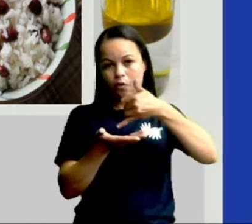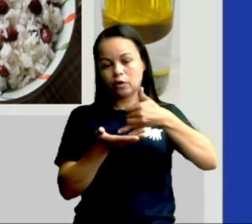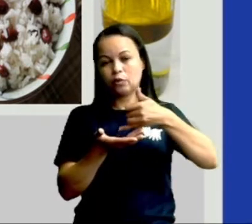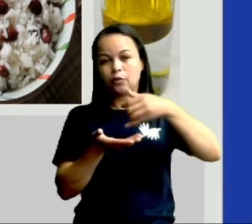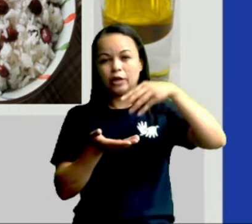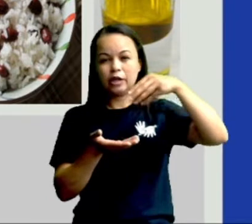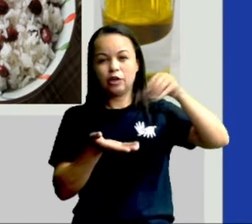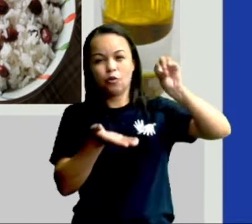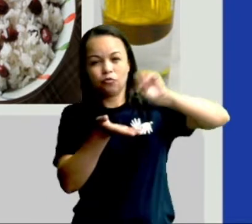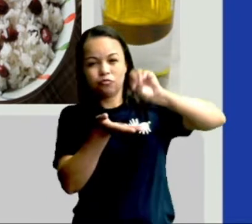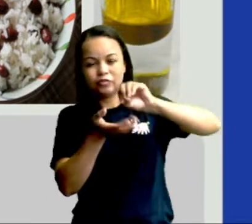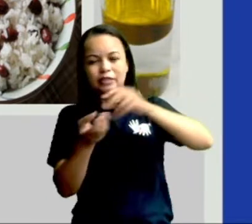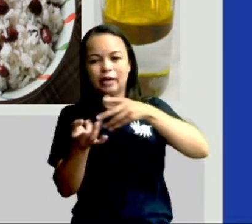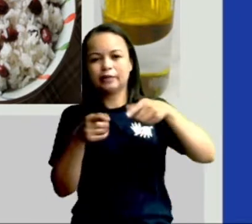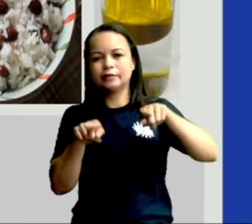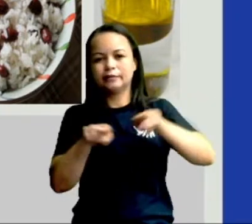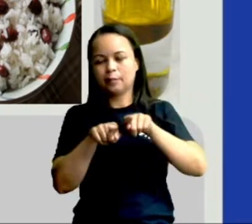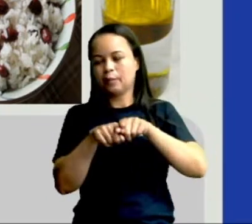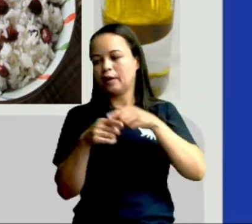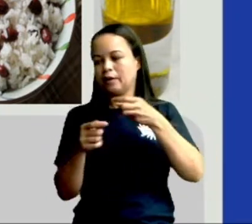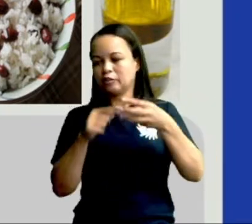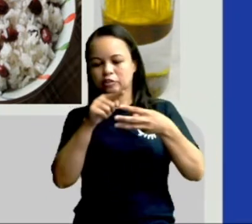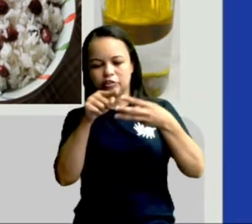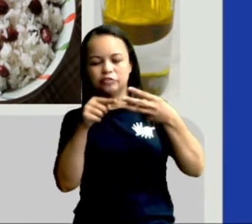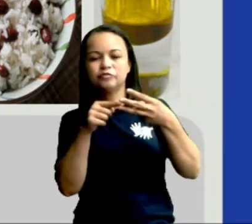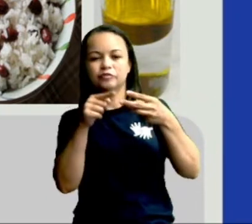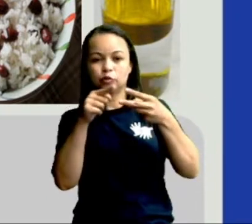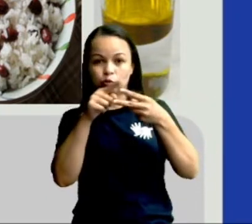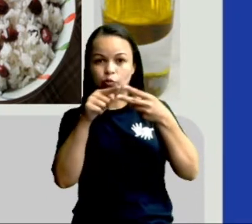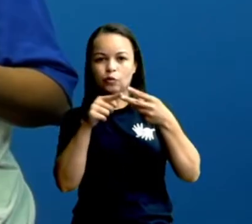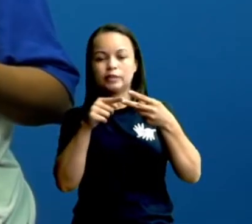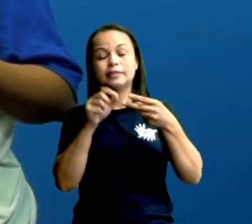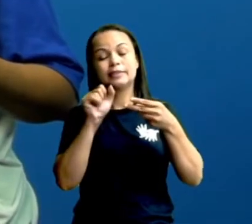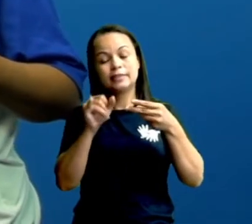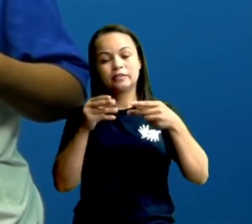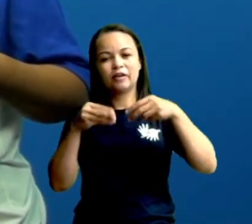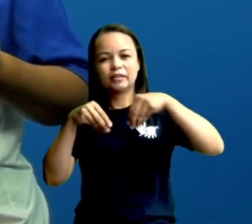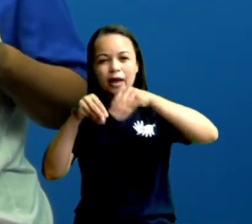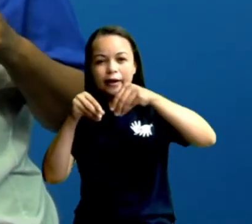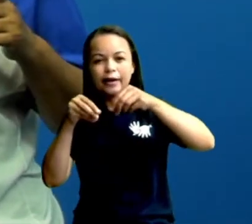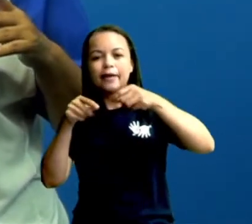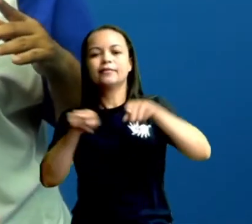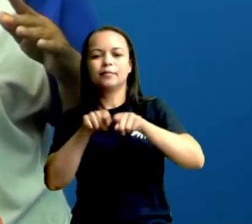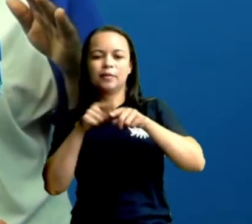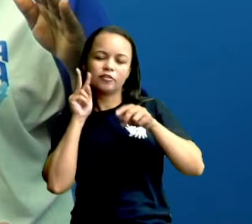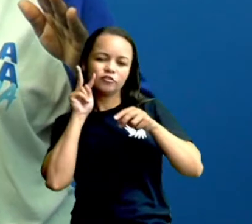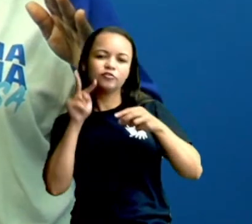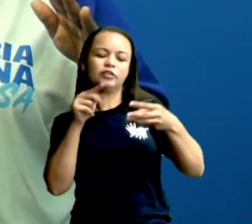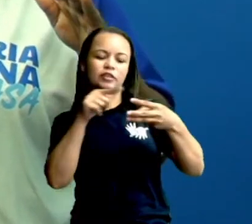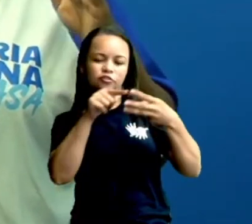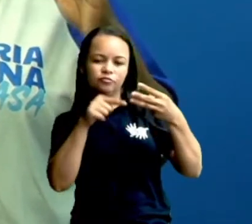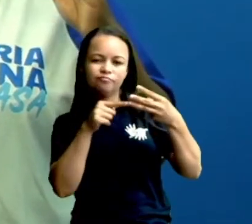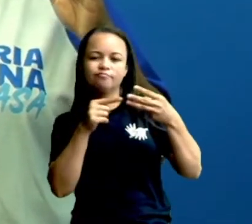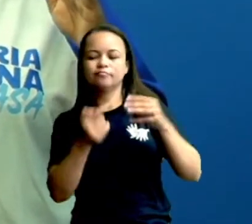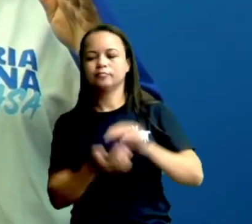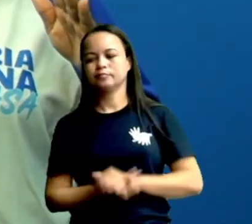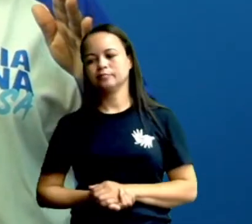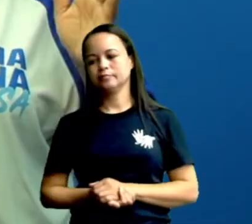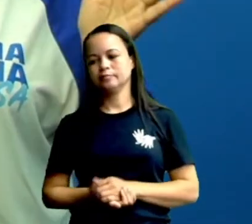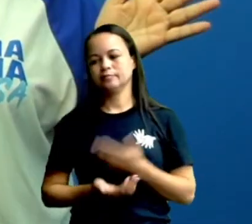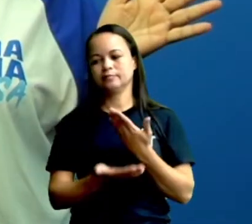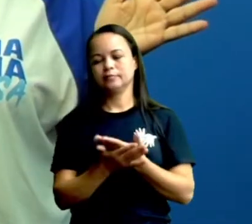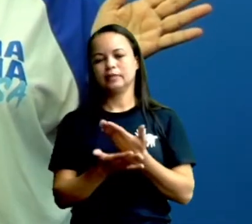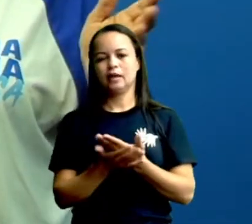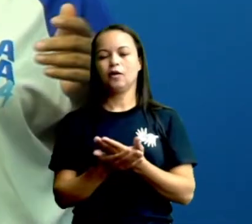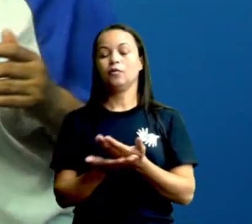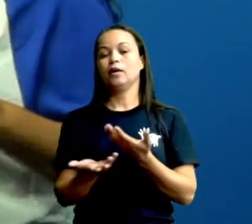aí a areia, a gente conseguiria ver três fases. Lembram disso? Agora nós vamos para a aula de número